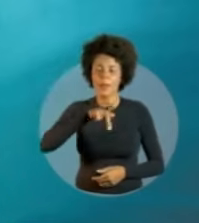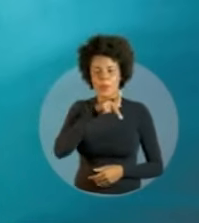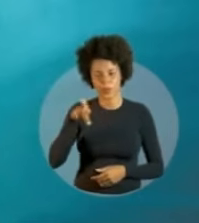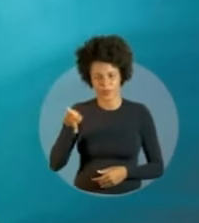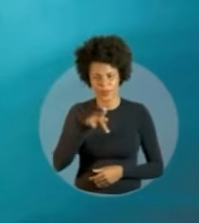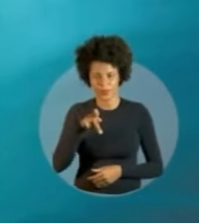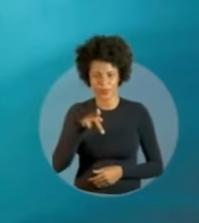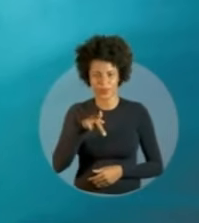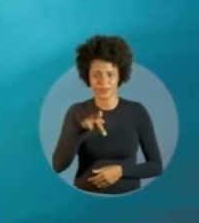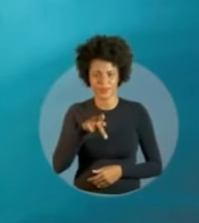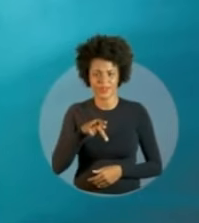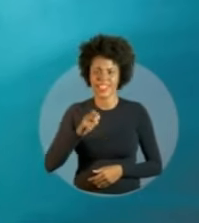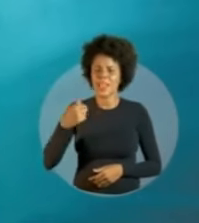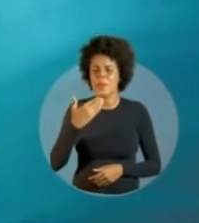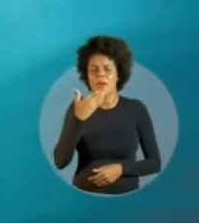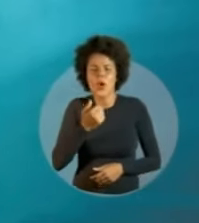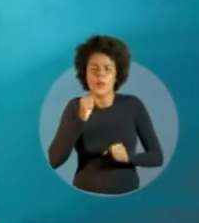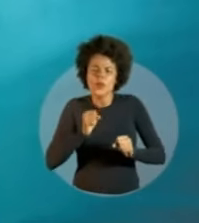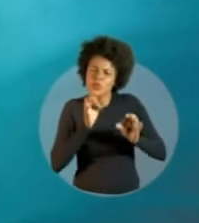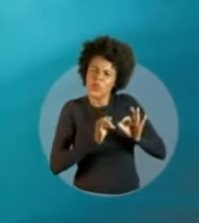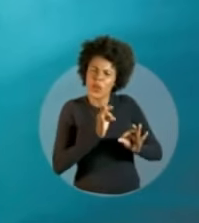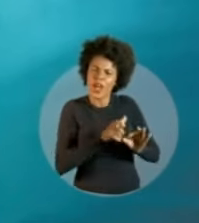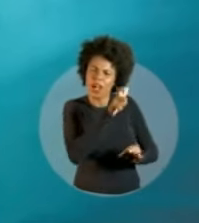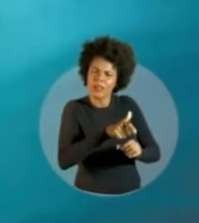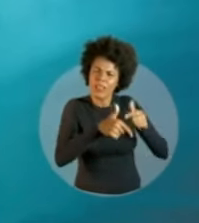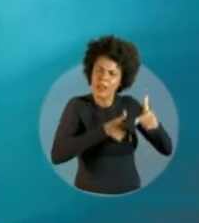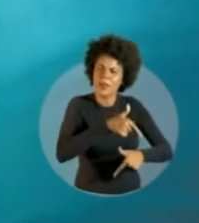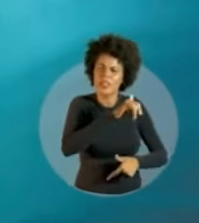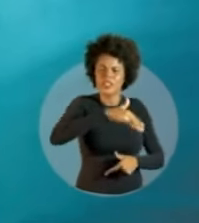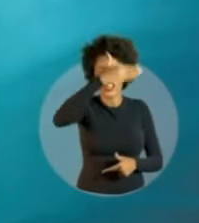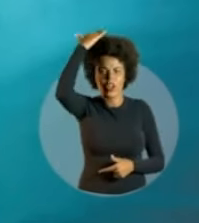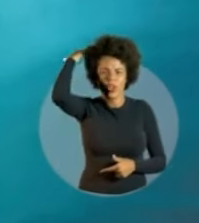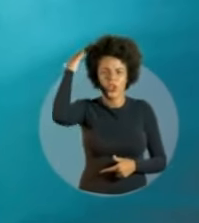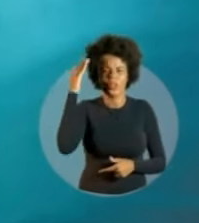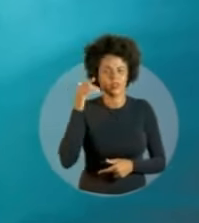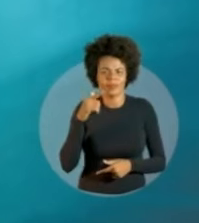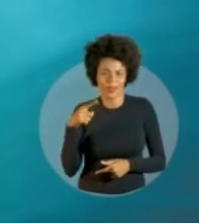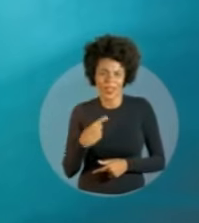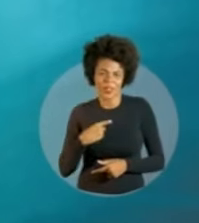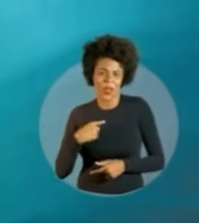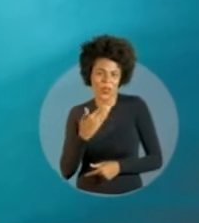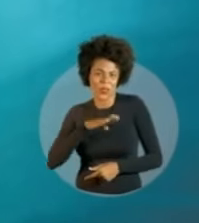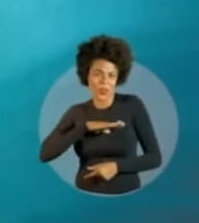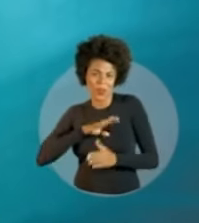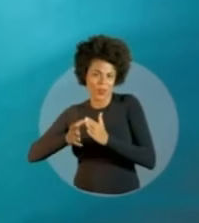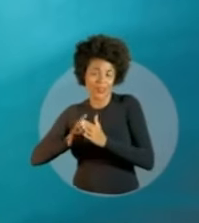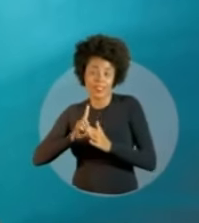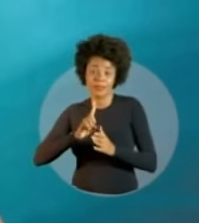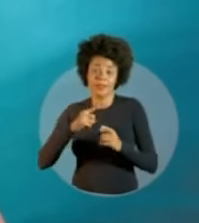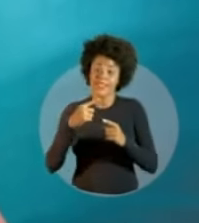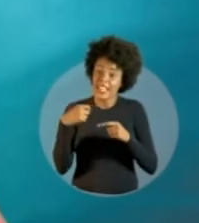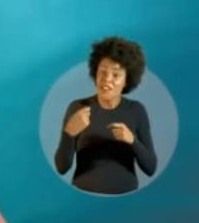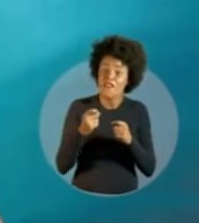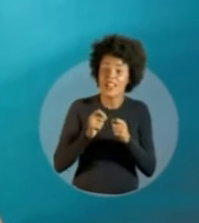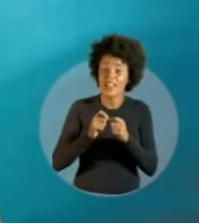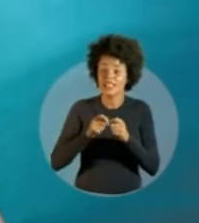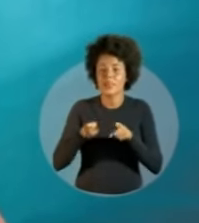professor. E quem melhor pode julgar o trabalho do professor Jerônimo? Não é nosso adversário. É quem faz